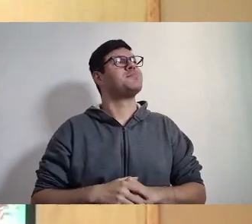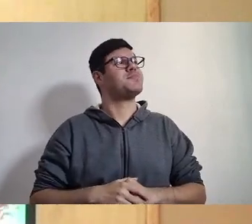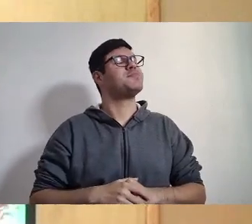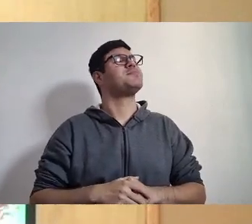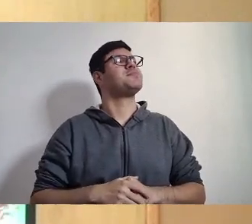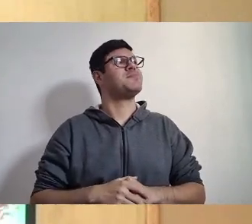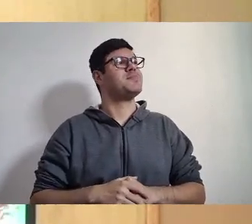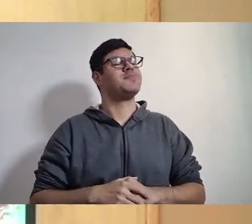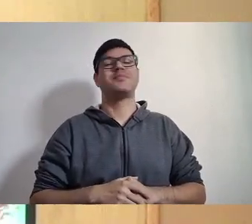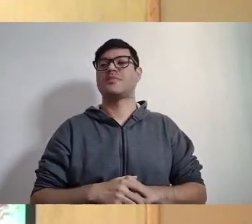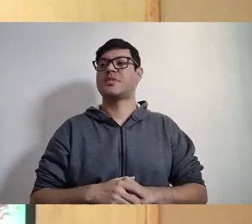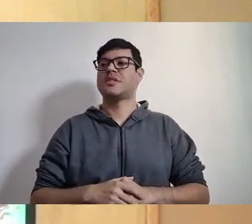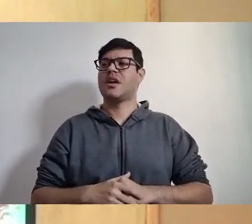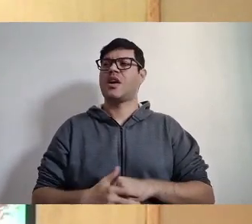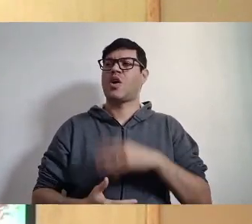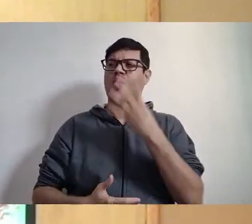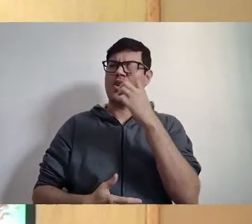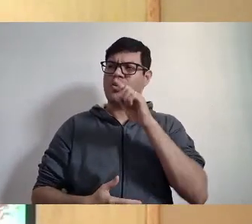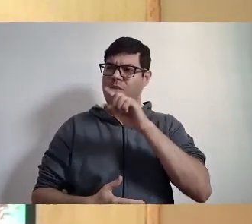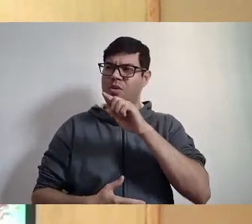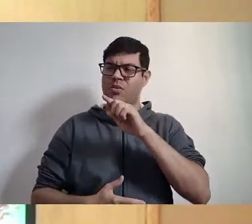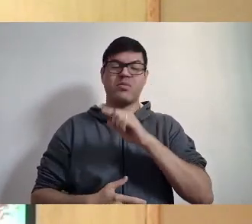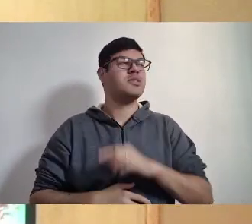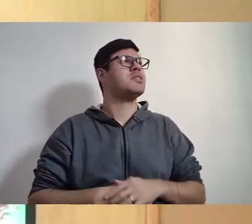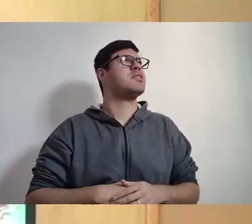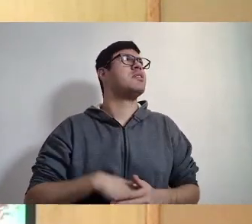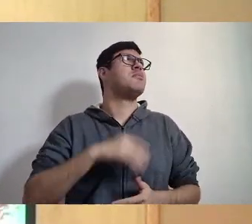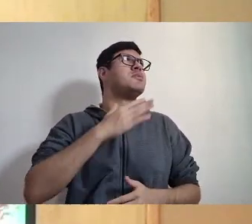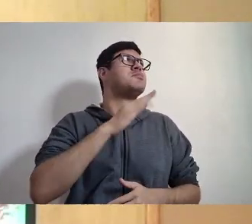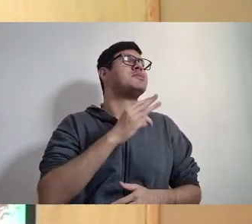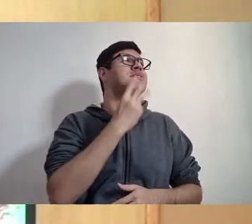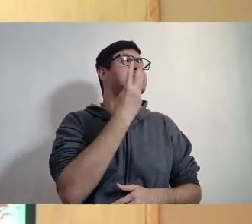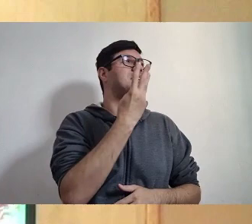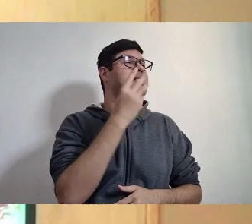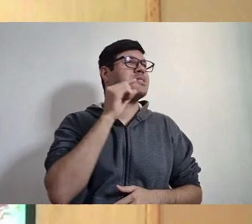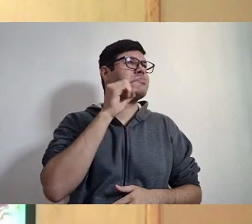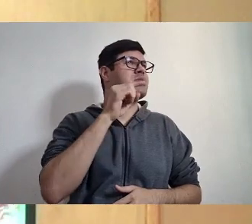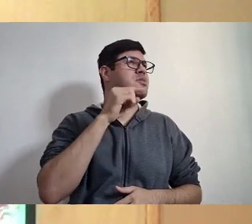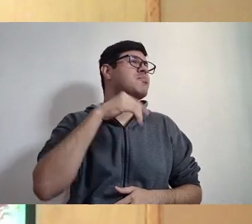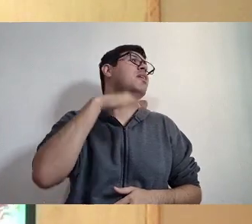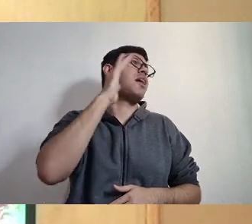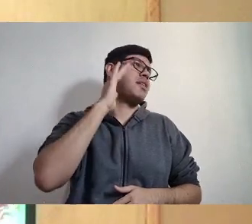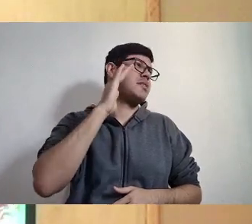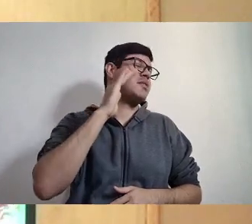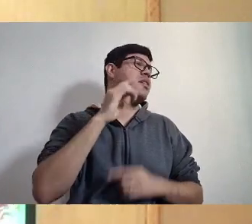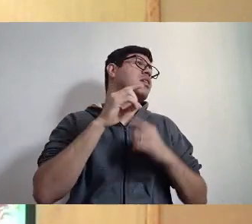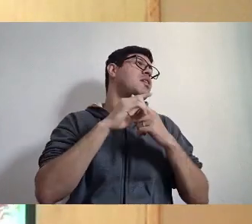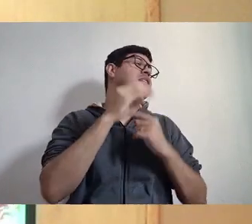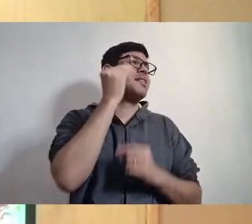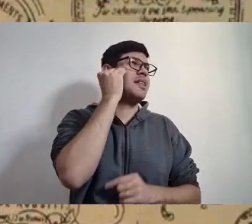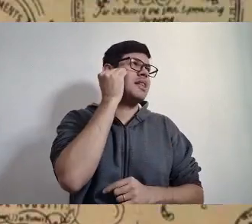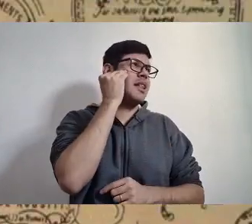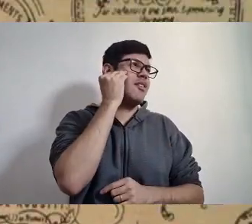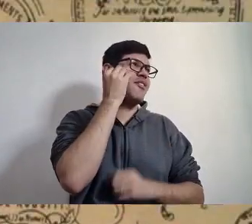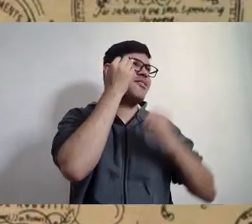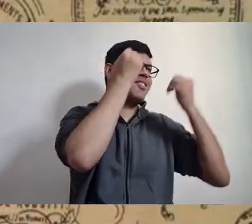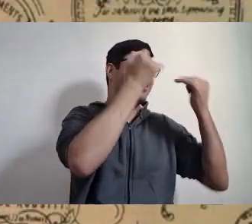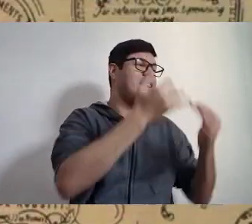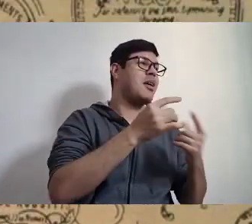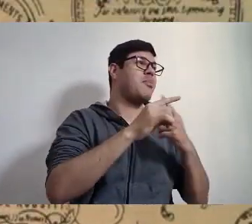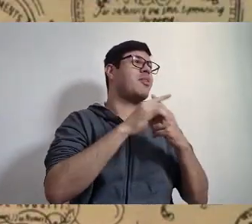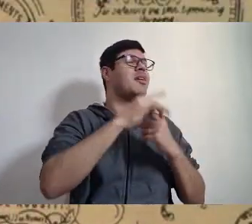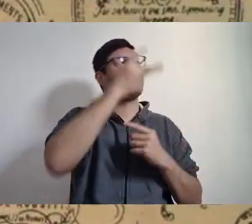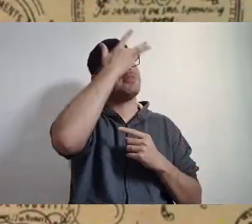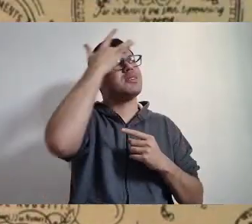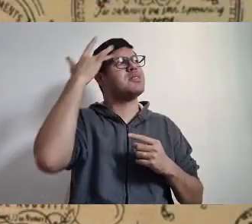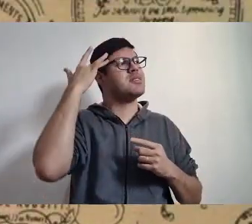inscrições, né? Não, foram 3.600 inscrições efetivadas. Porque assim, olha, estou tentando falar isso para você. Pessoas que,